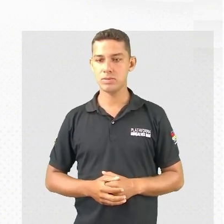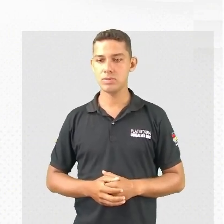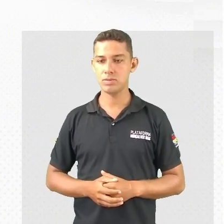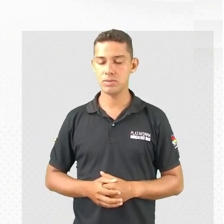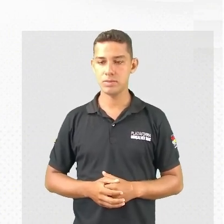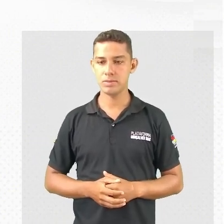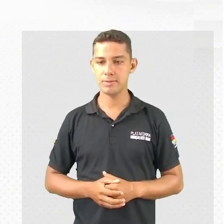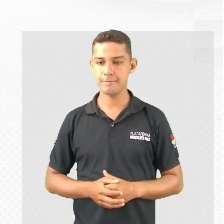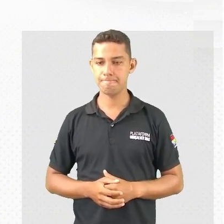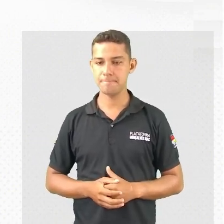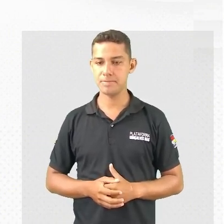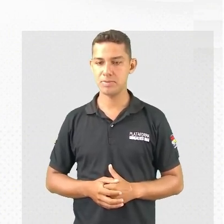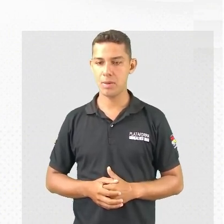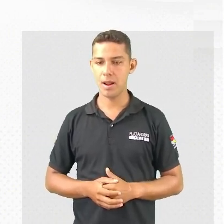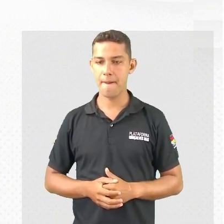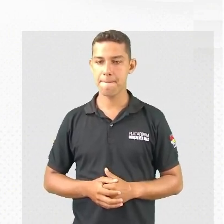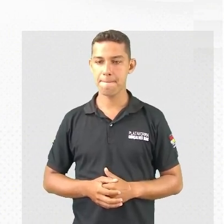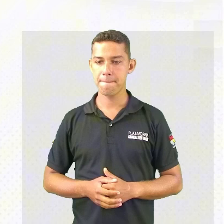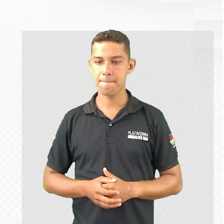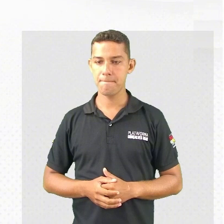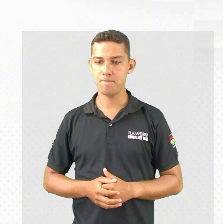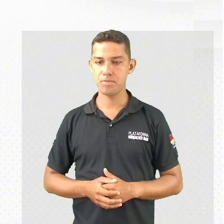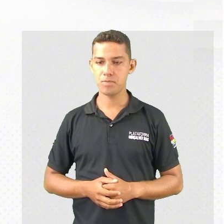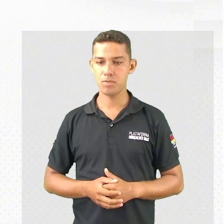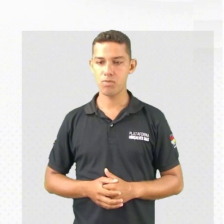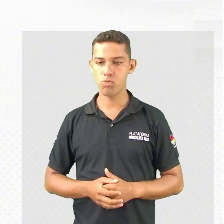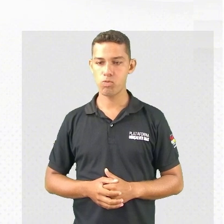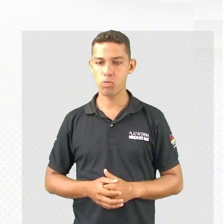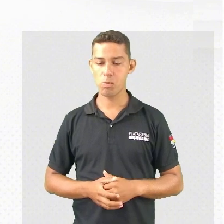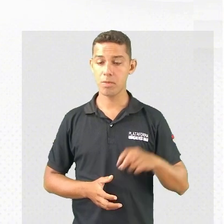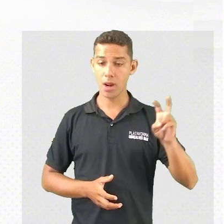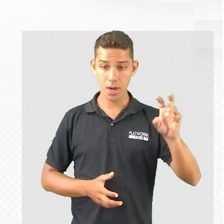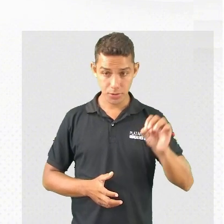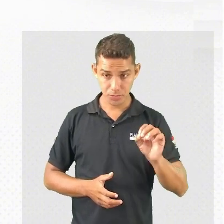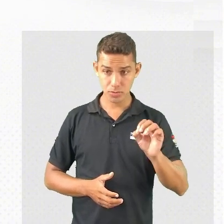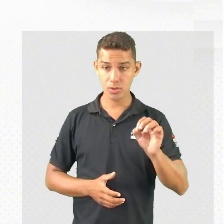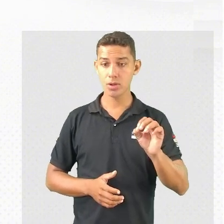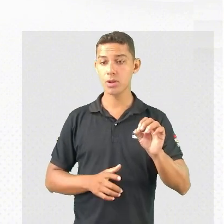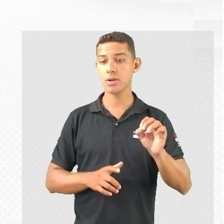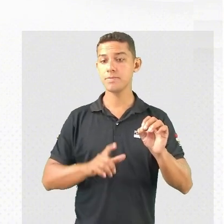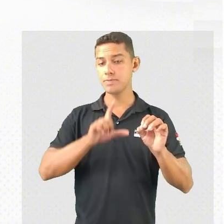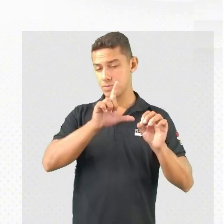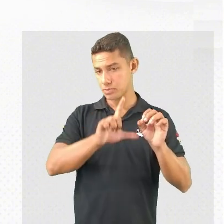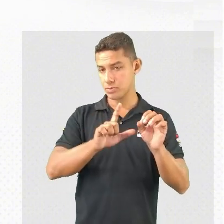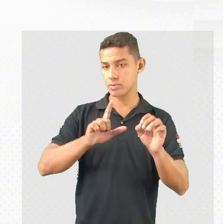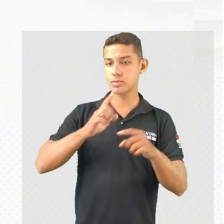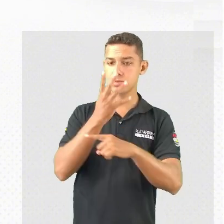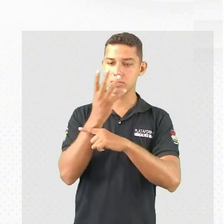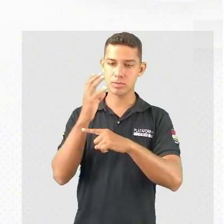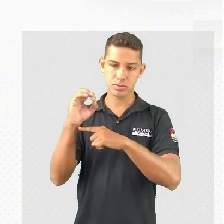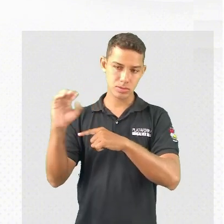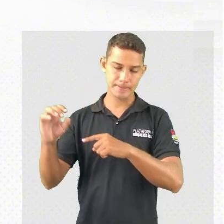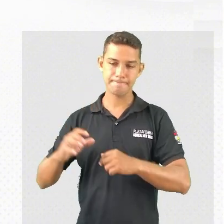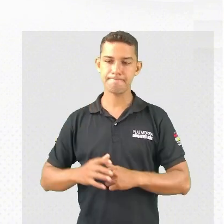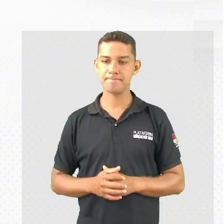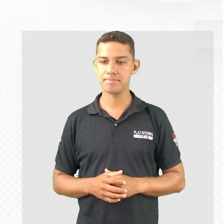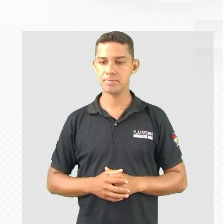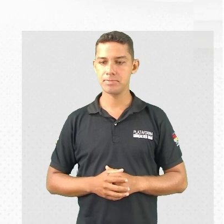aí produto dos meios pelos extremos, você vai ter 50 Lzinho igual a